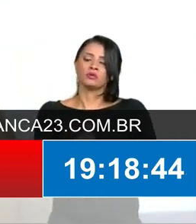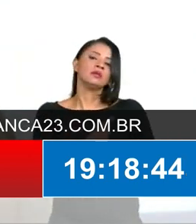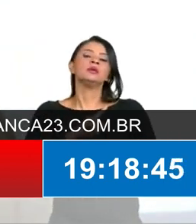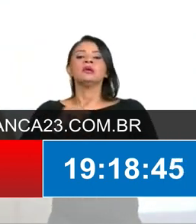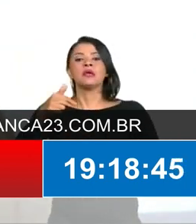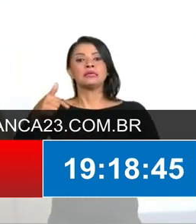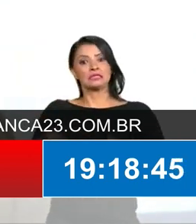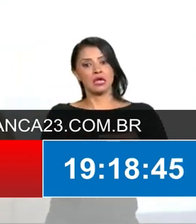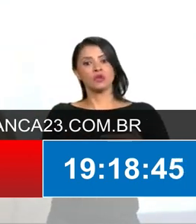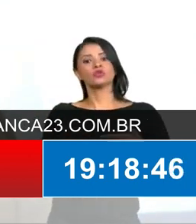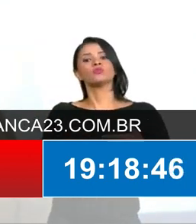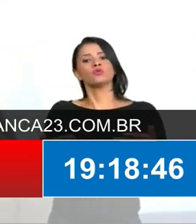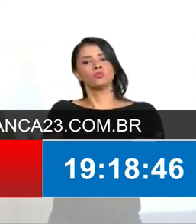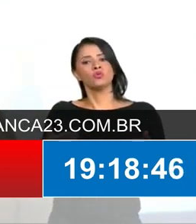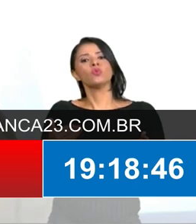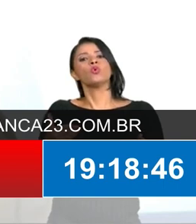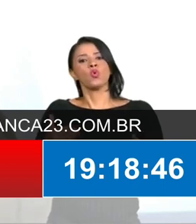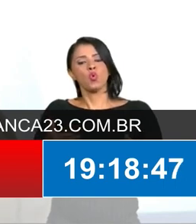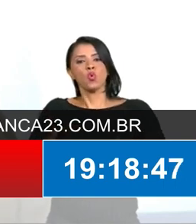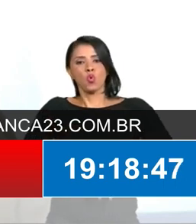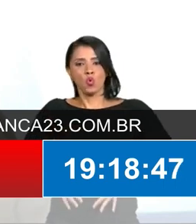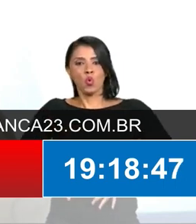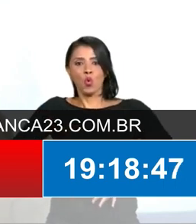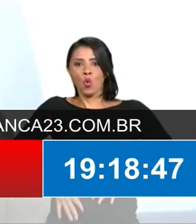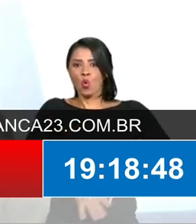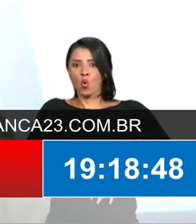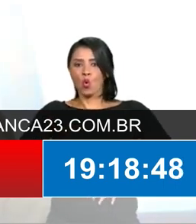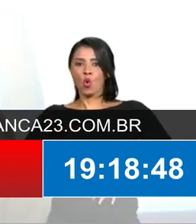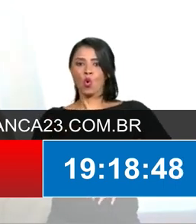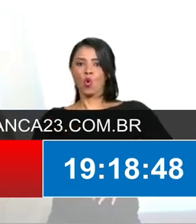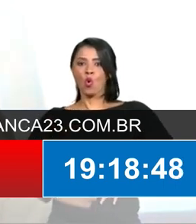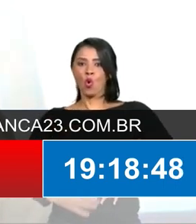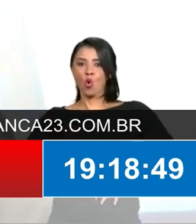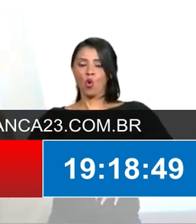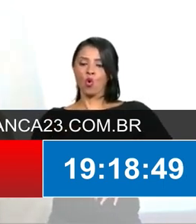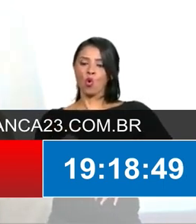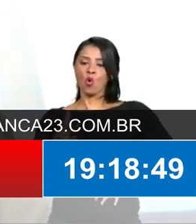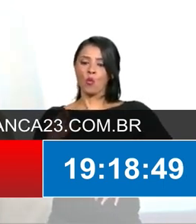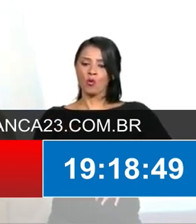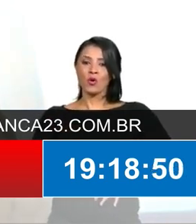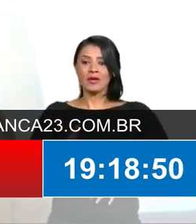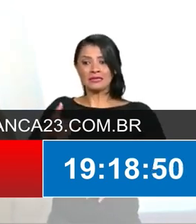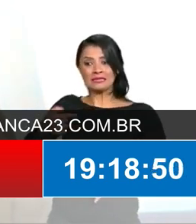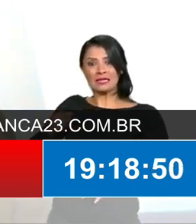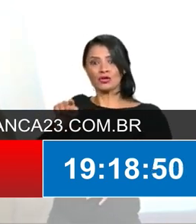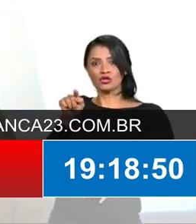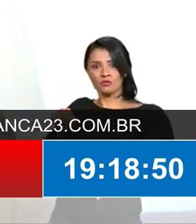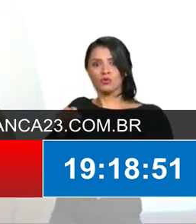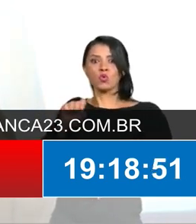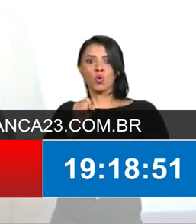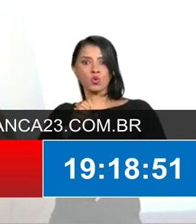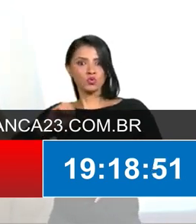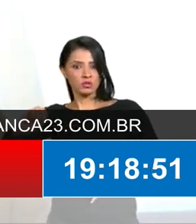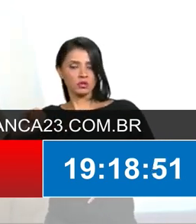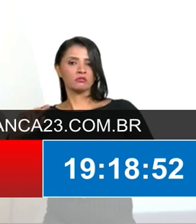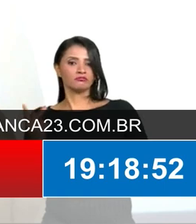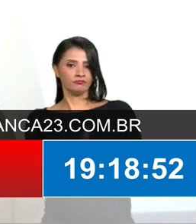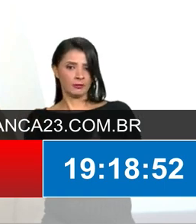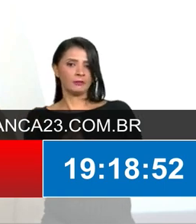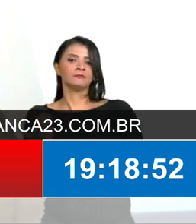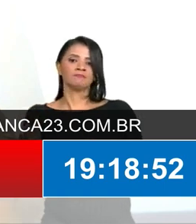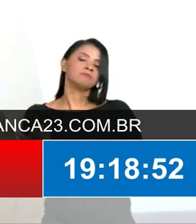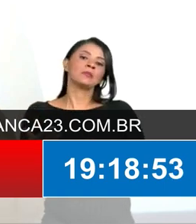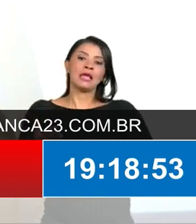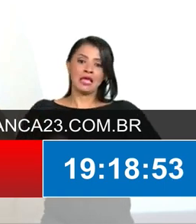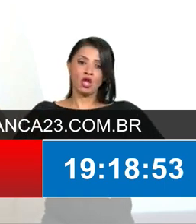sétimo lugar, vem o corpo do útero. Vem com em torno de 7.800 casos, a estatística que saiu agora. E o câncer